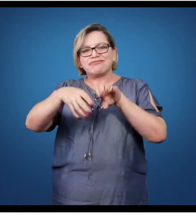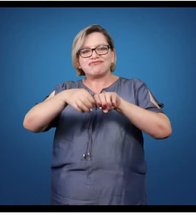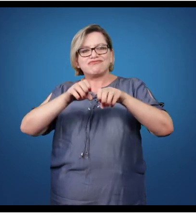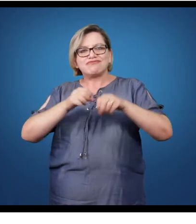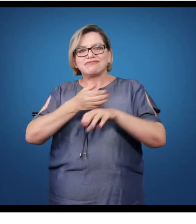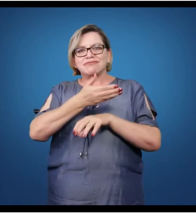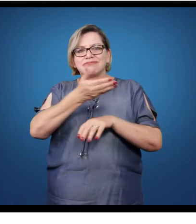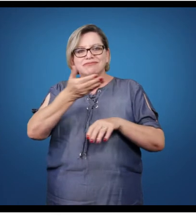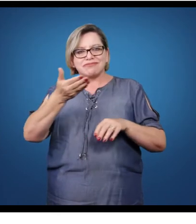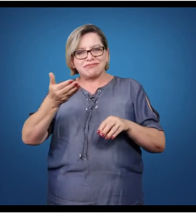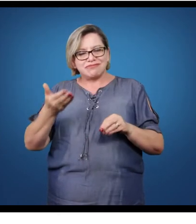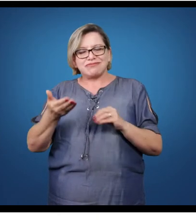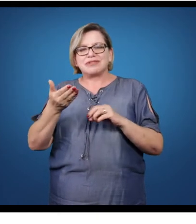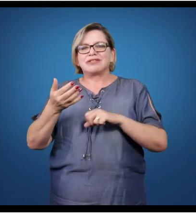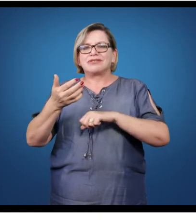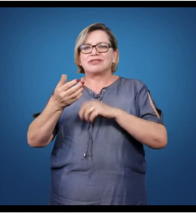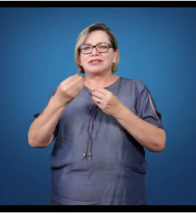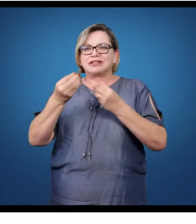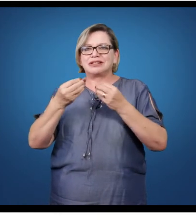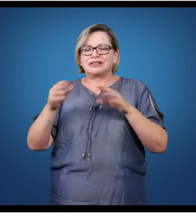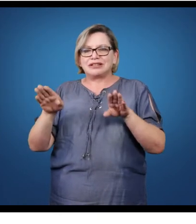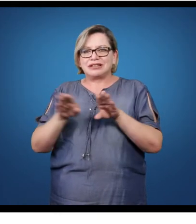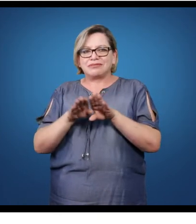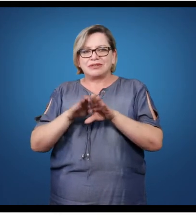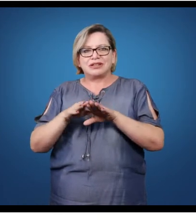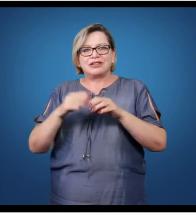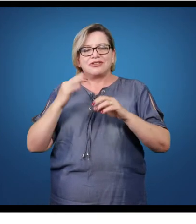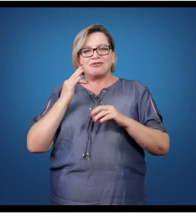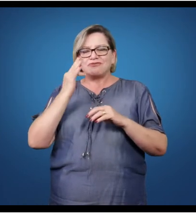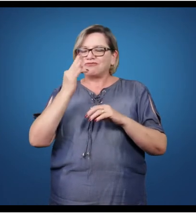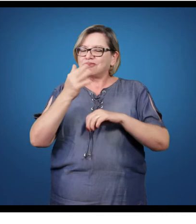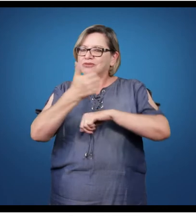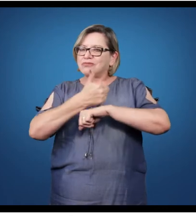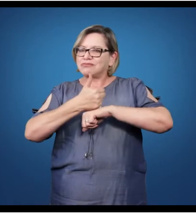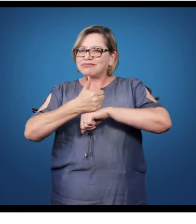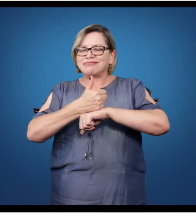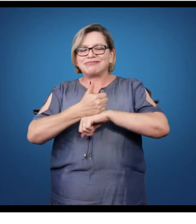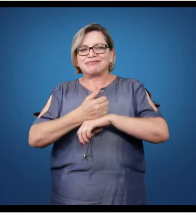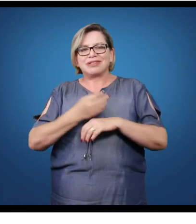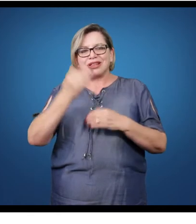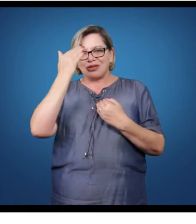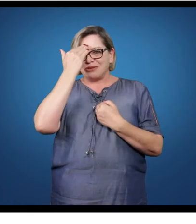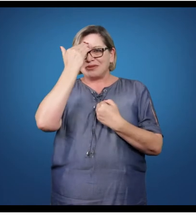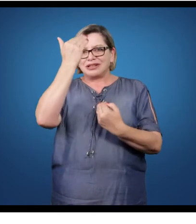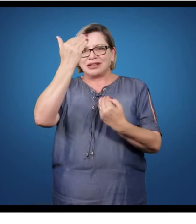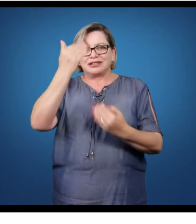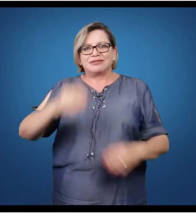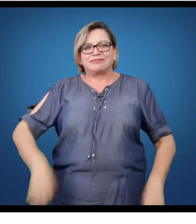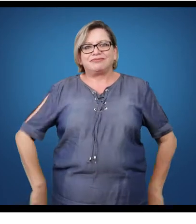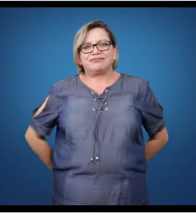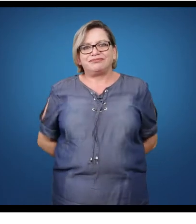e para o curso de educação física para os profissionais de educação física obrigado